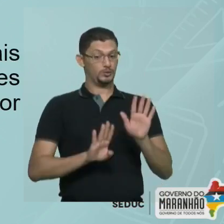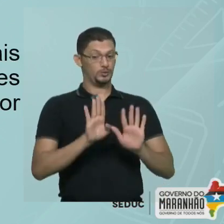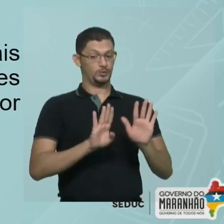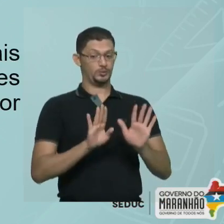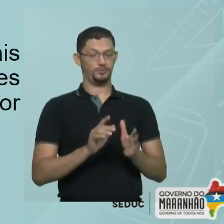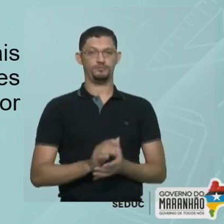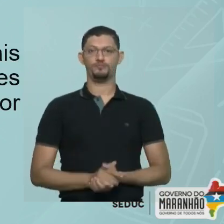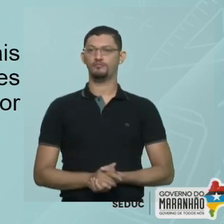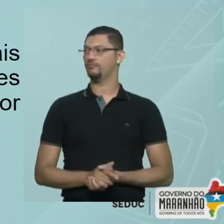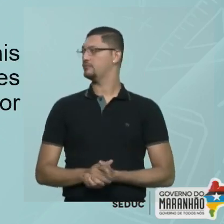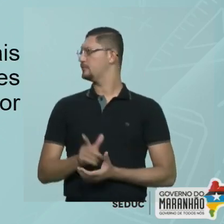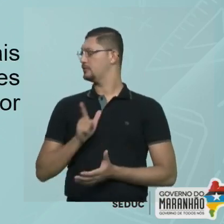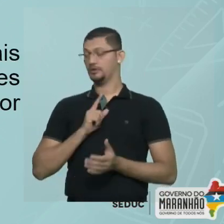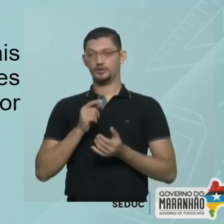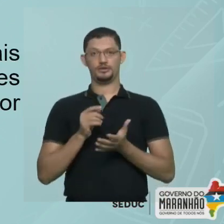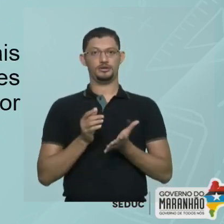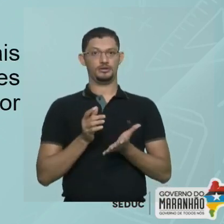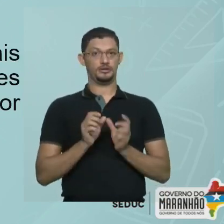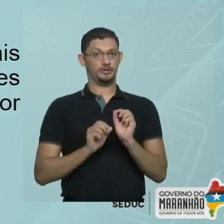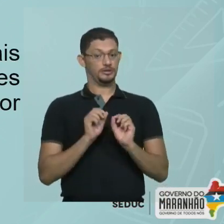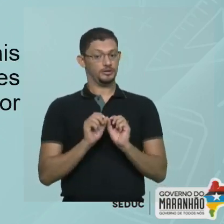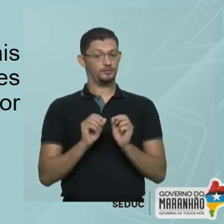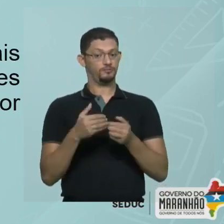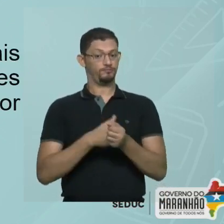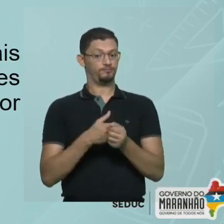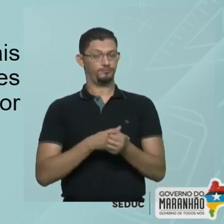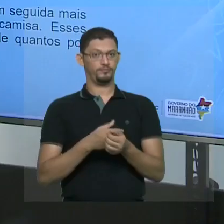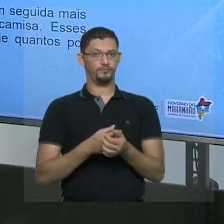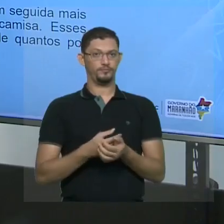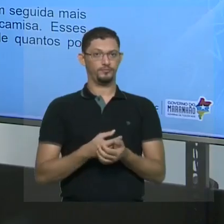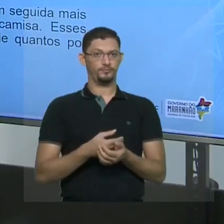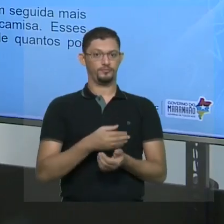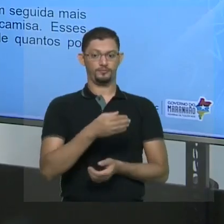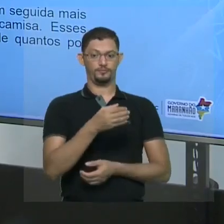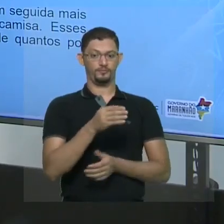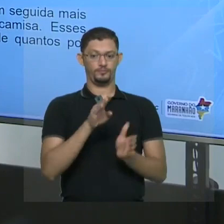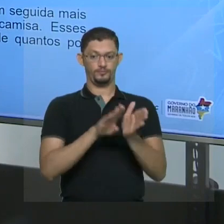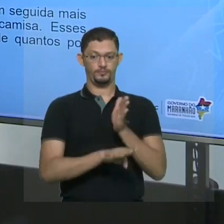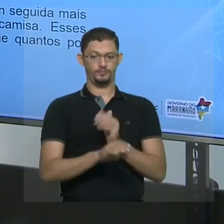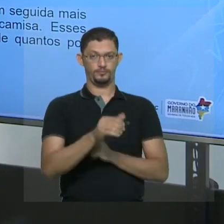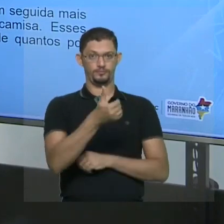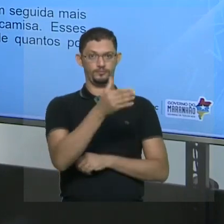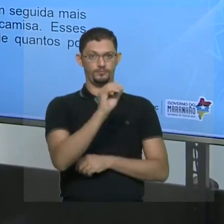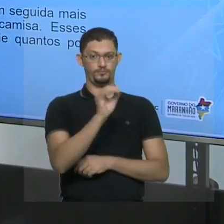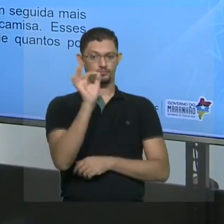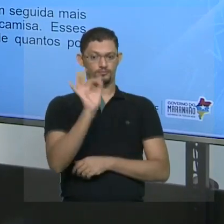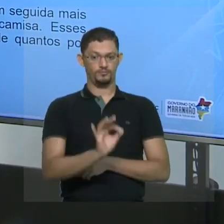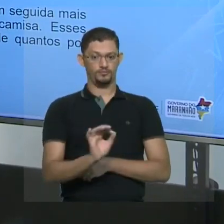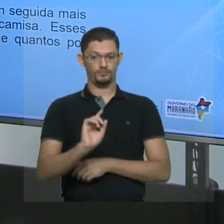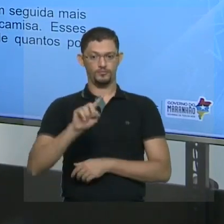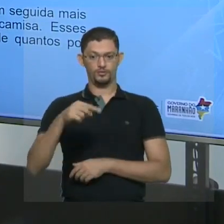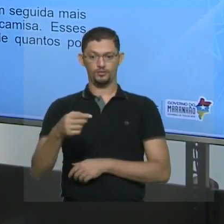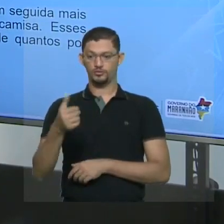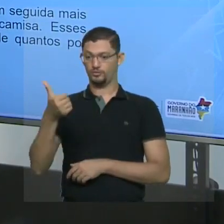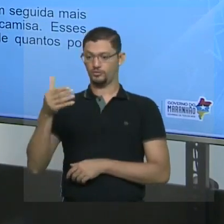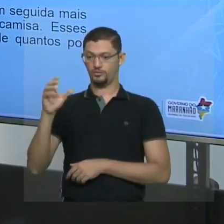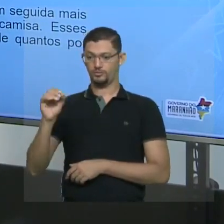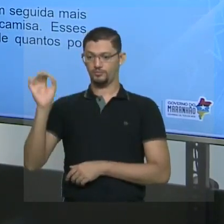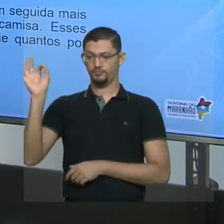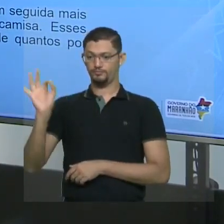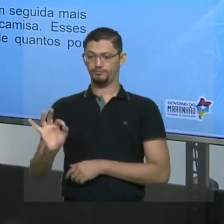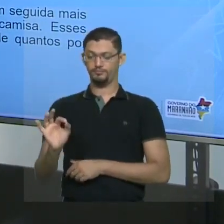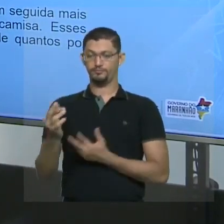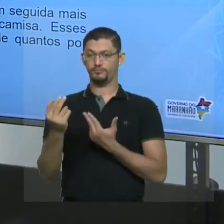uma pegadinha bem incrível. Por exemplo, um desconto de 10% com outro desconto de 10% seguido. É a